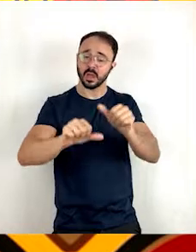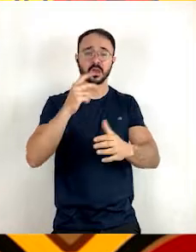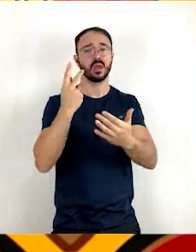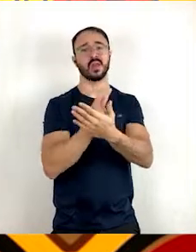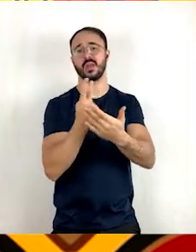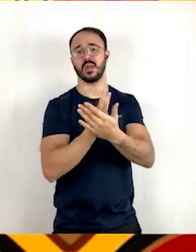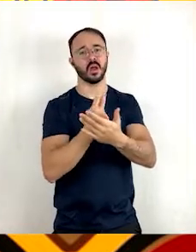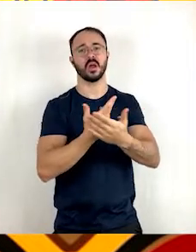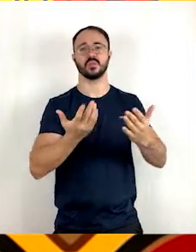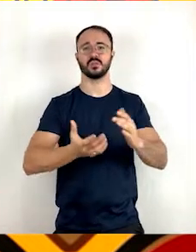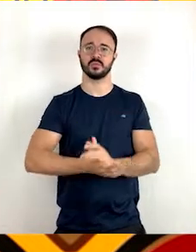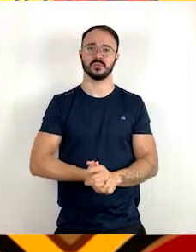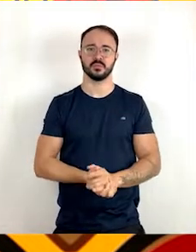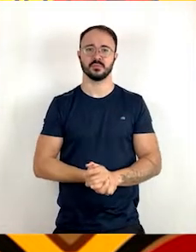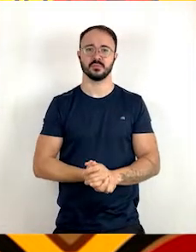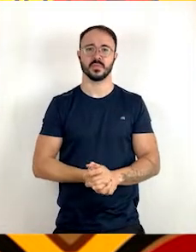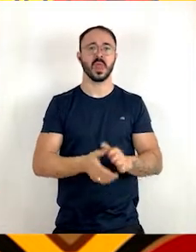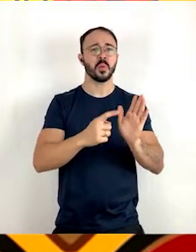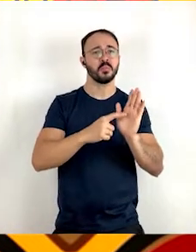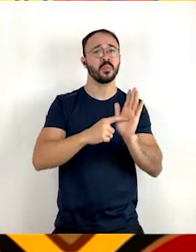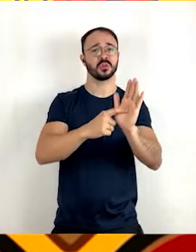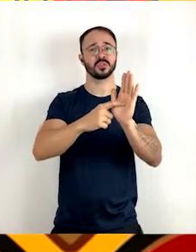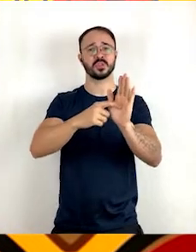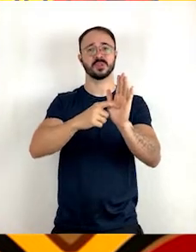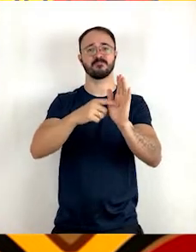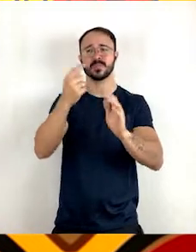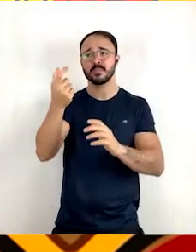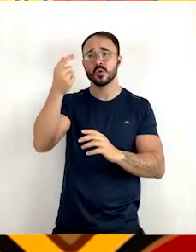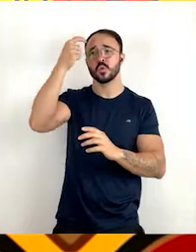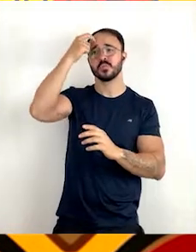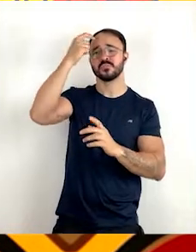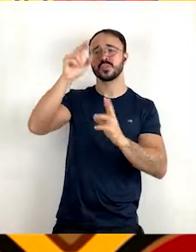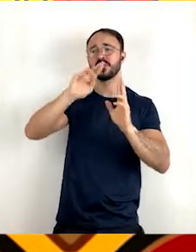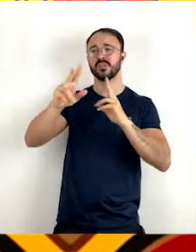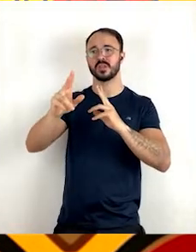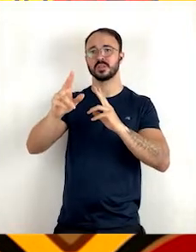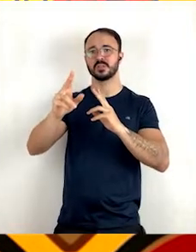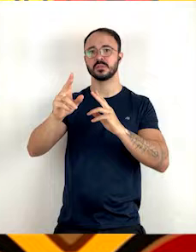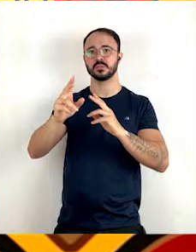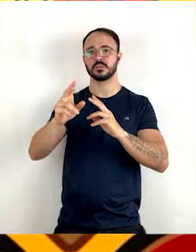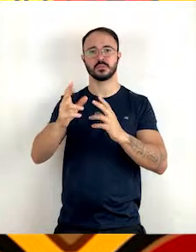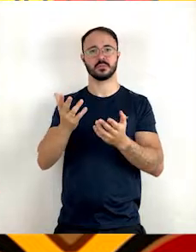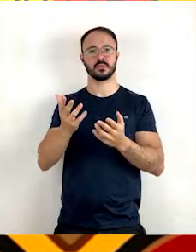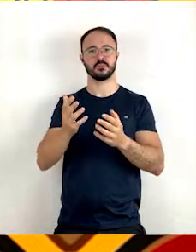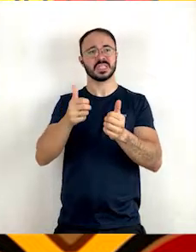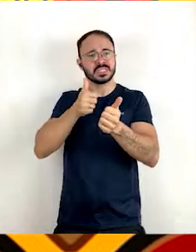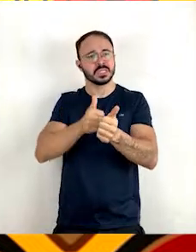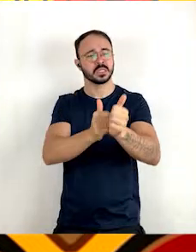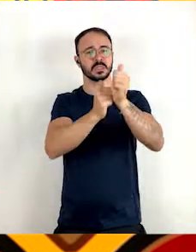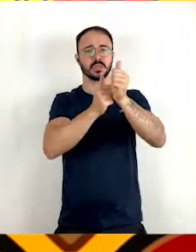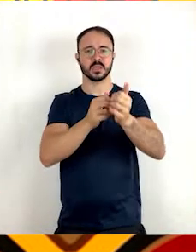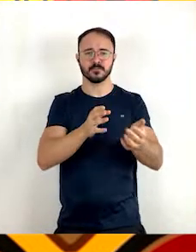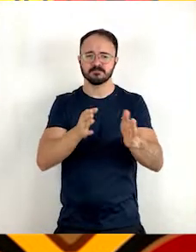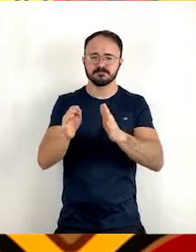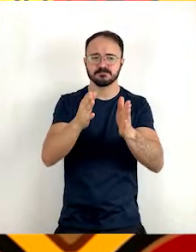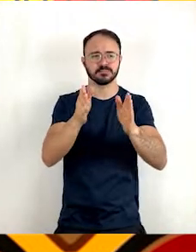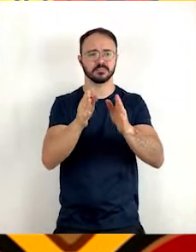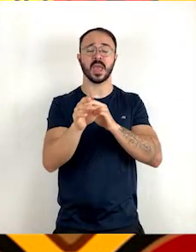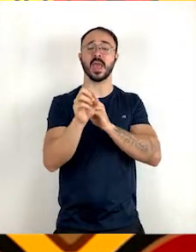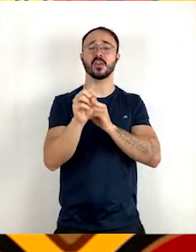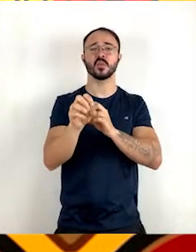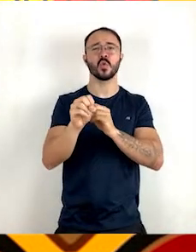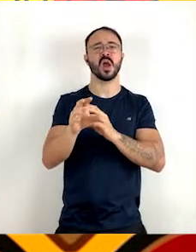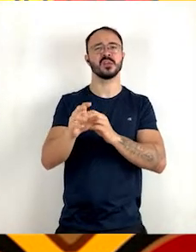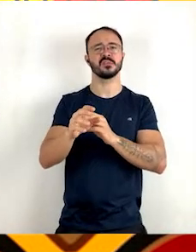Novas entendimentos aqui pela educação nós conseguimos nós podemos construir uma nova sociedade